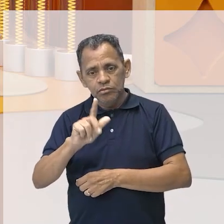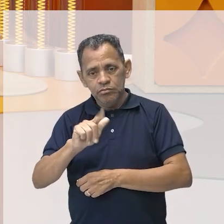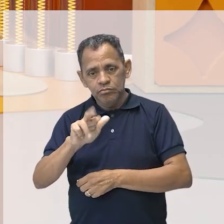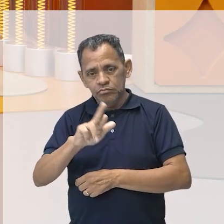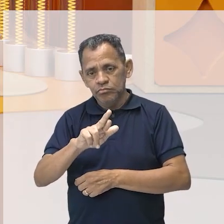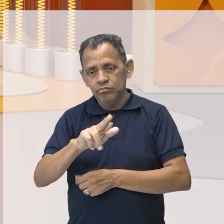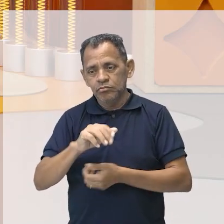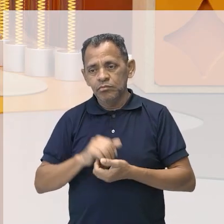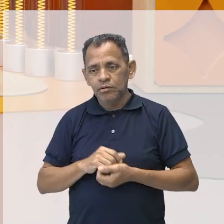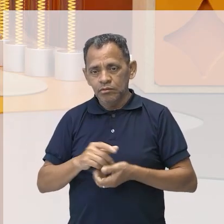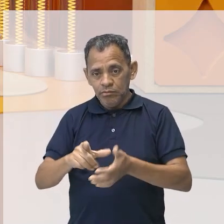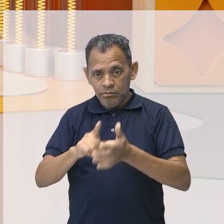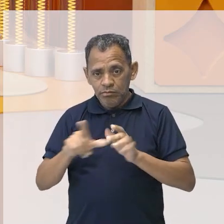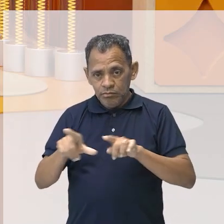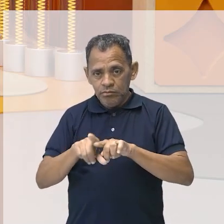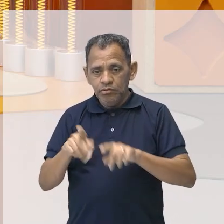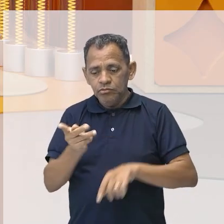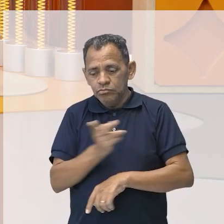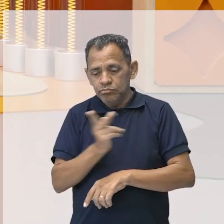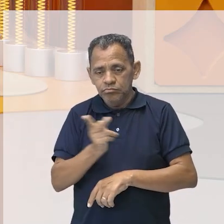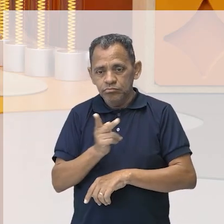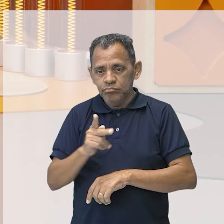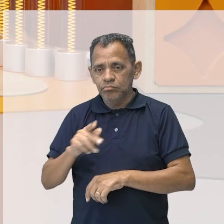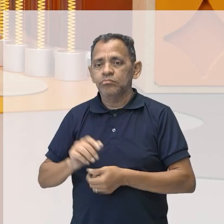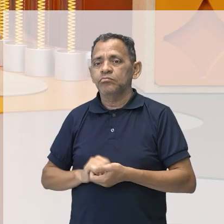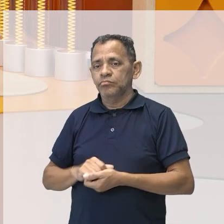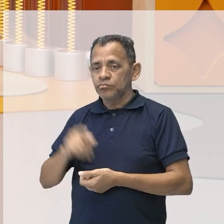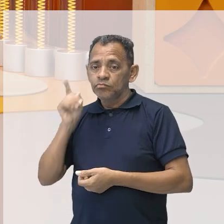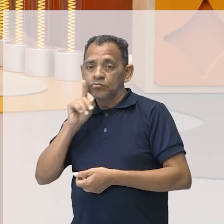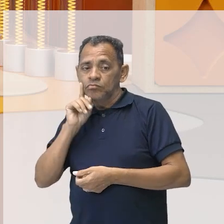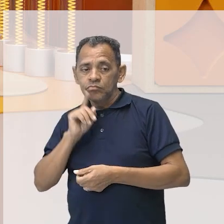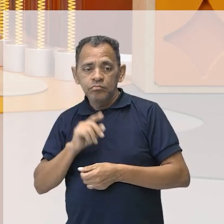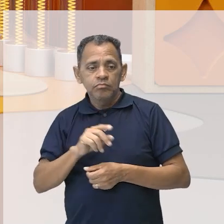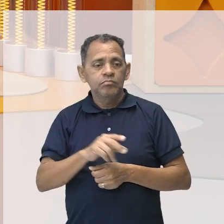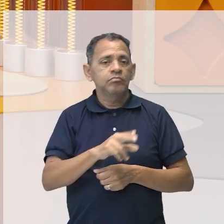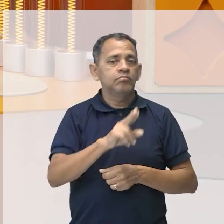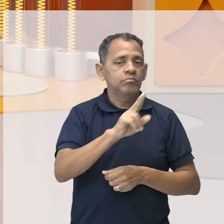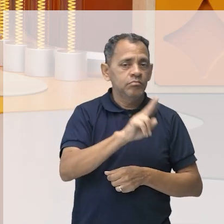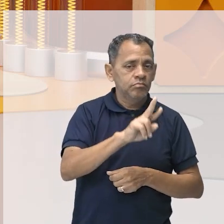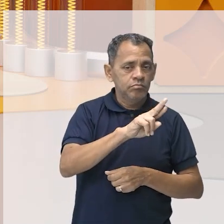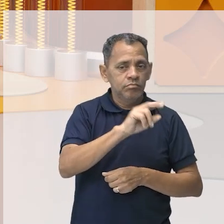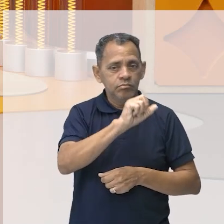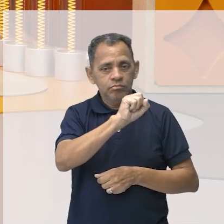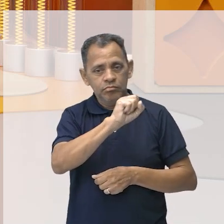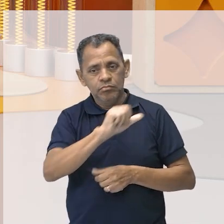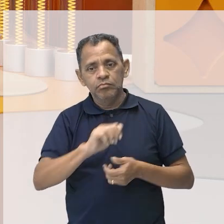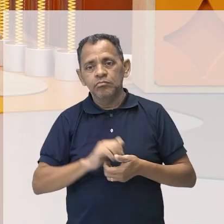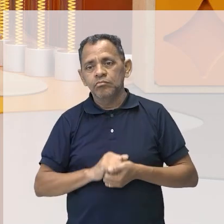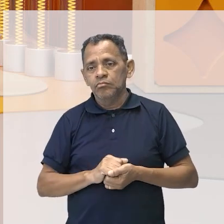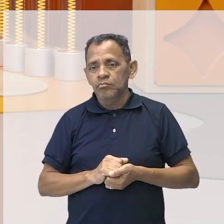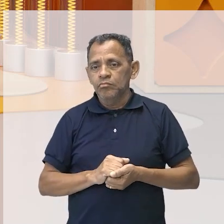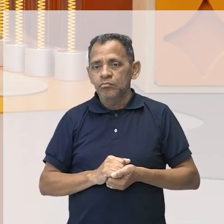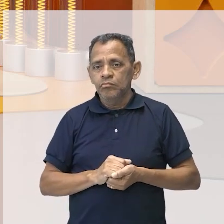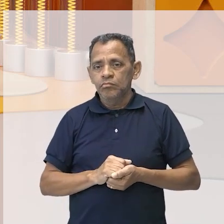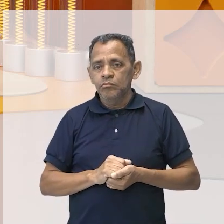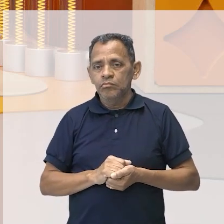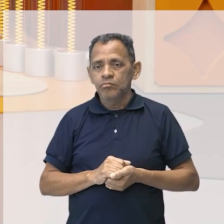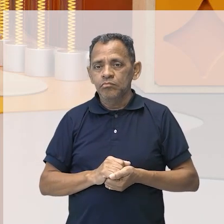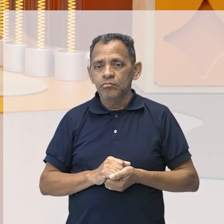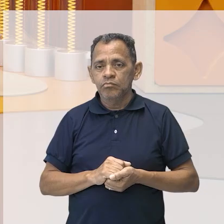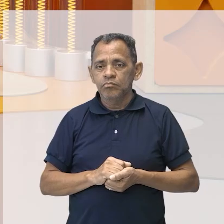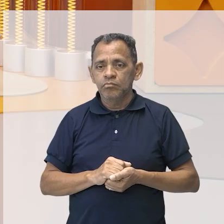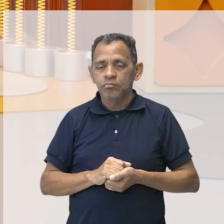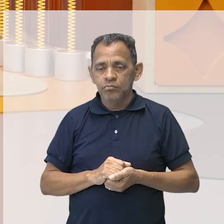Unidos e a União Soviética. Hoje a gente pode falar que vai ocorrer o quê? Esse domínio no cenário global com um